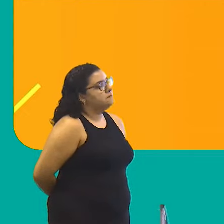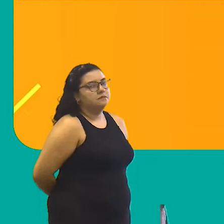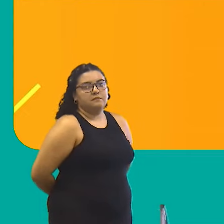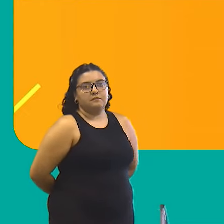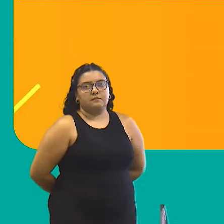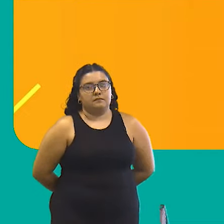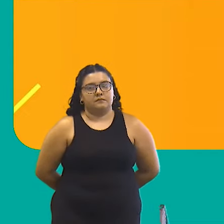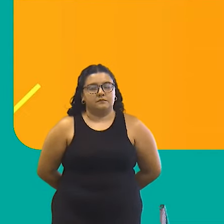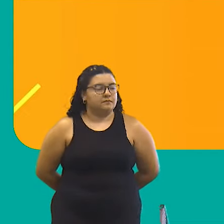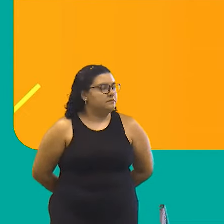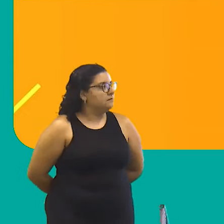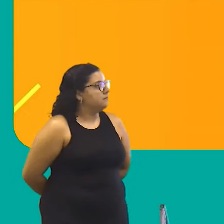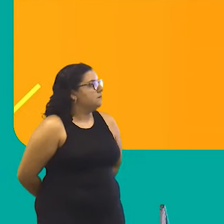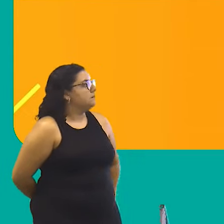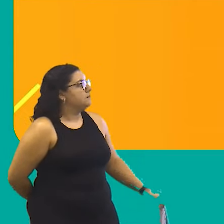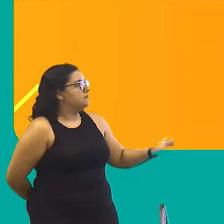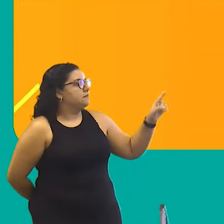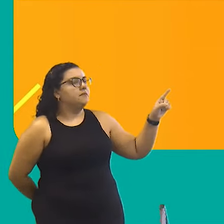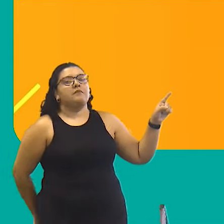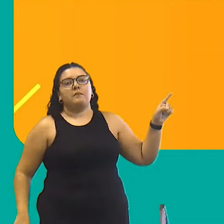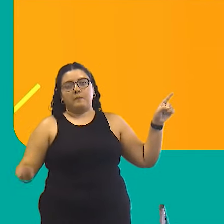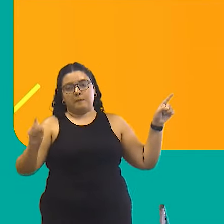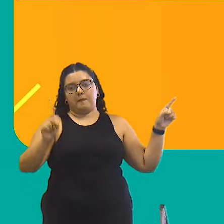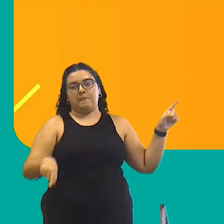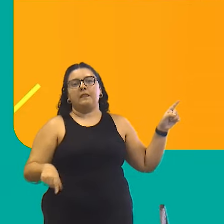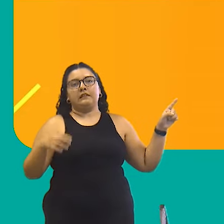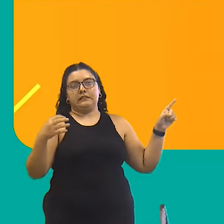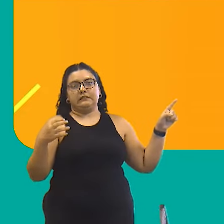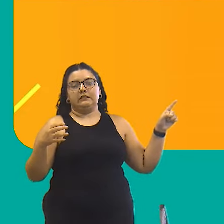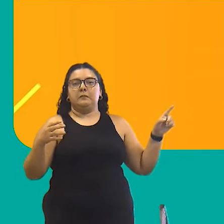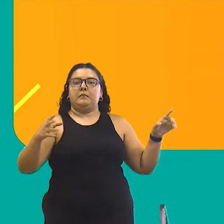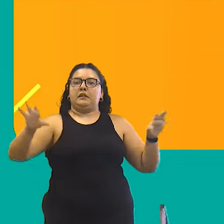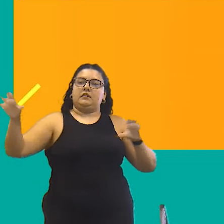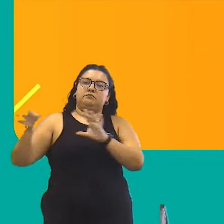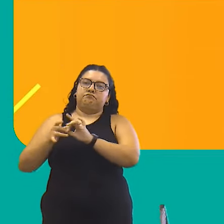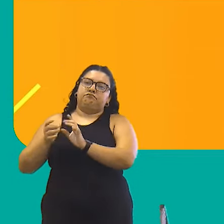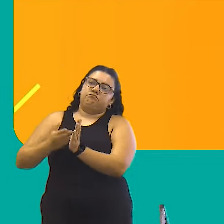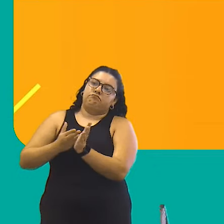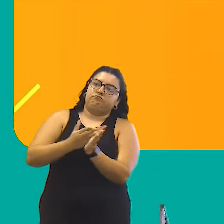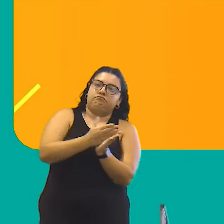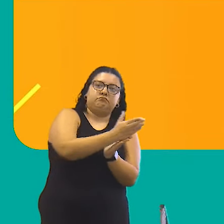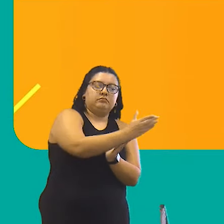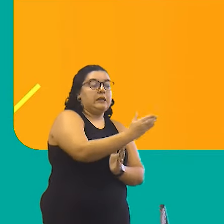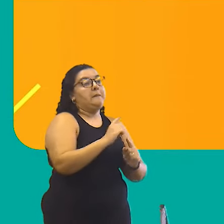sai para lá. Isso é estar em série. Em paralelo,